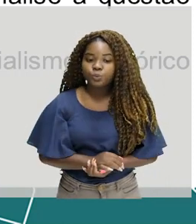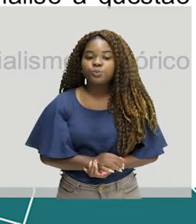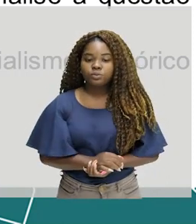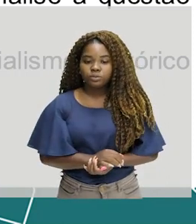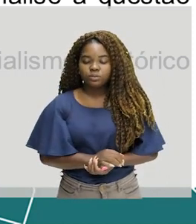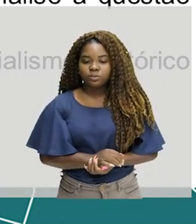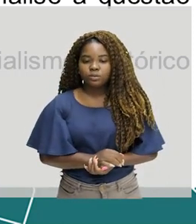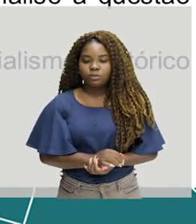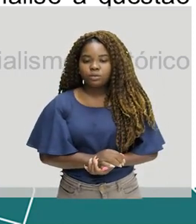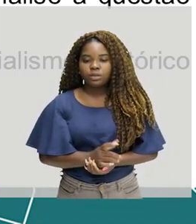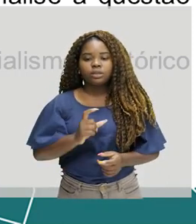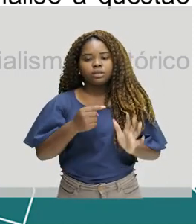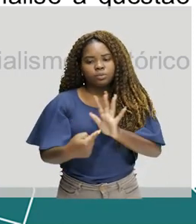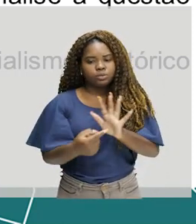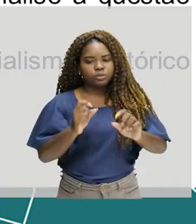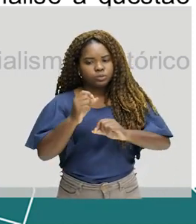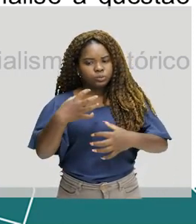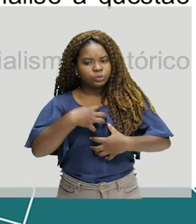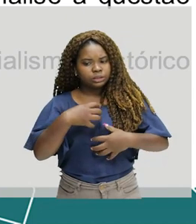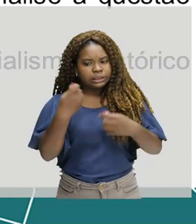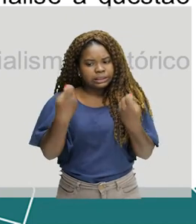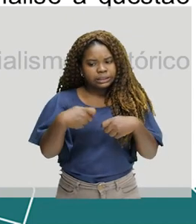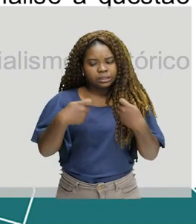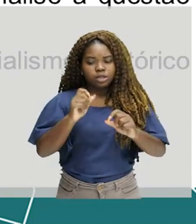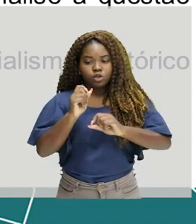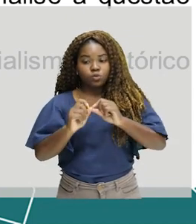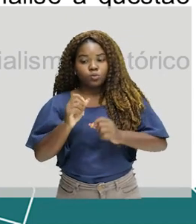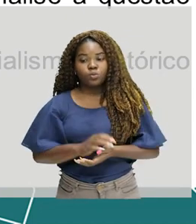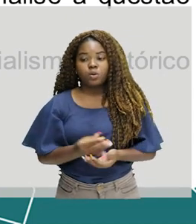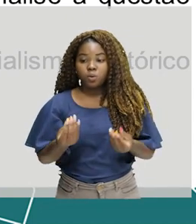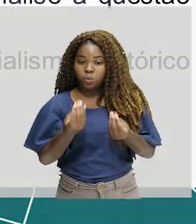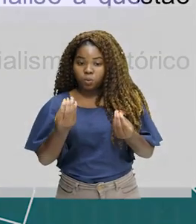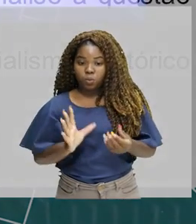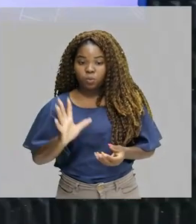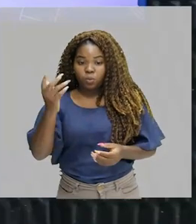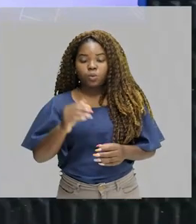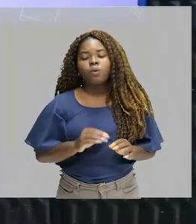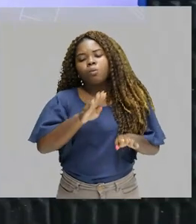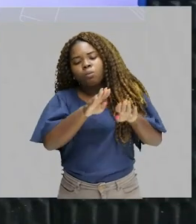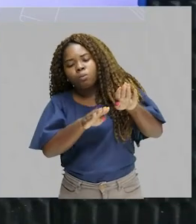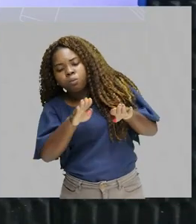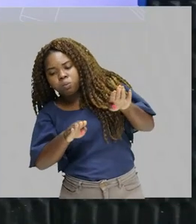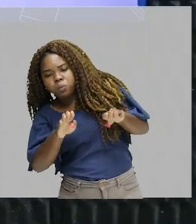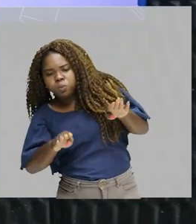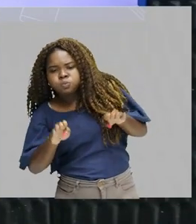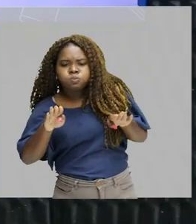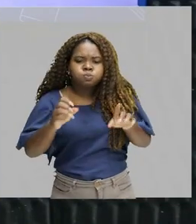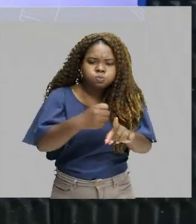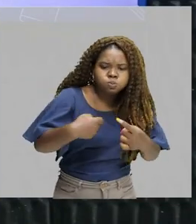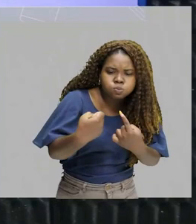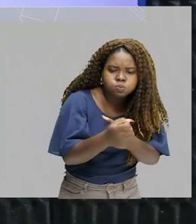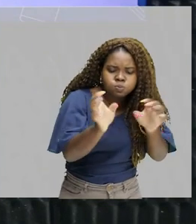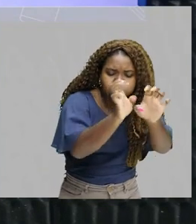expressam no sentido mais preciso a forma como as desigualdades sociais